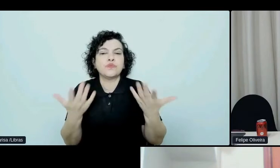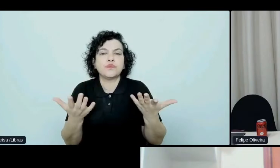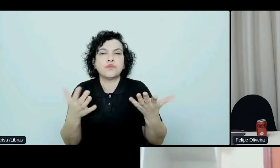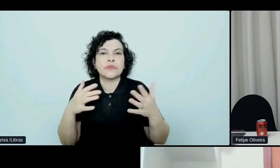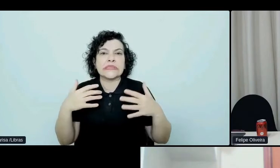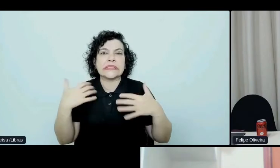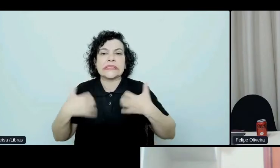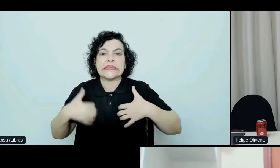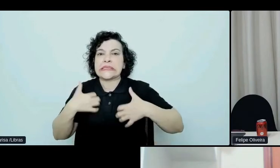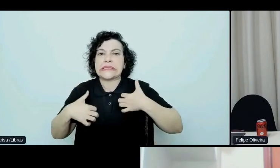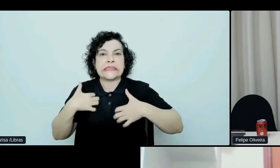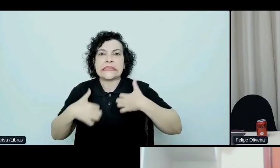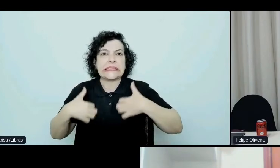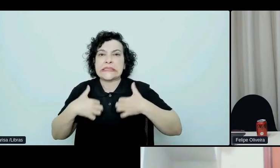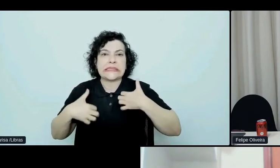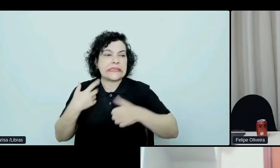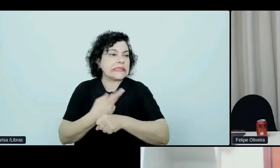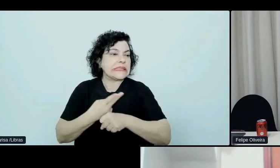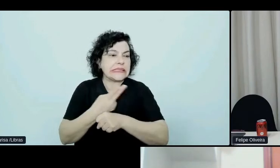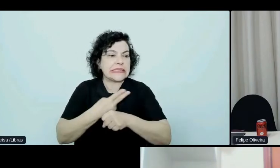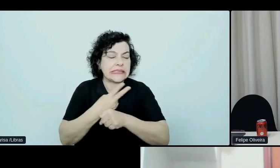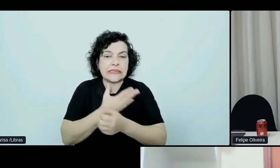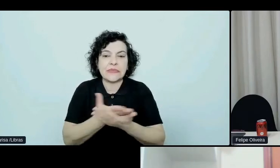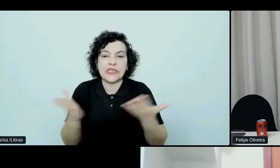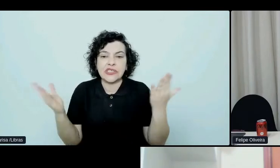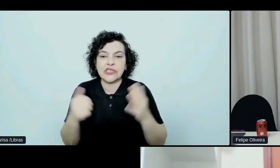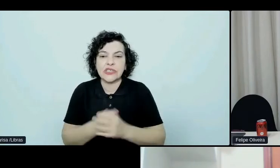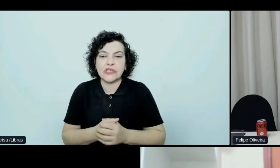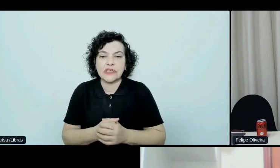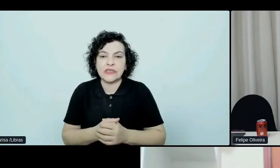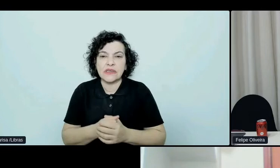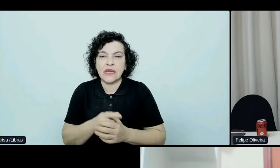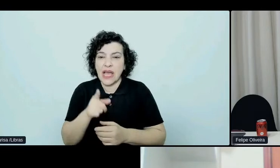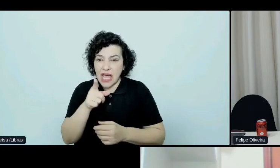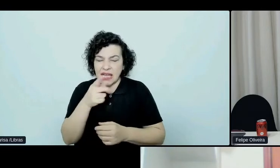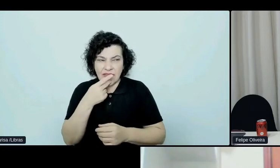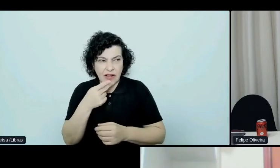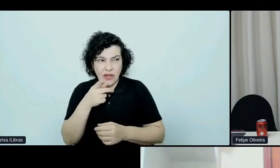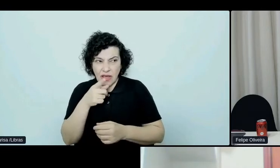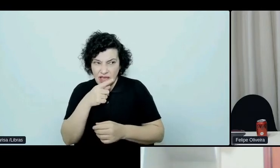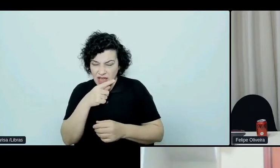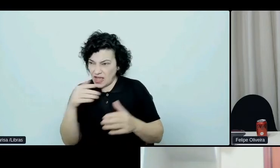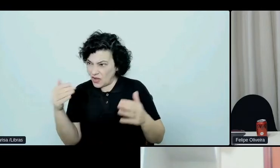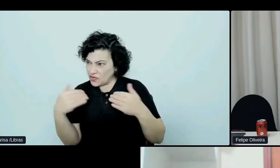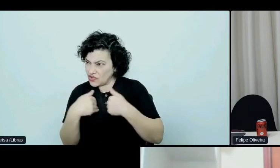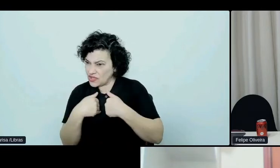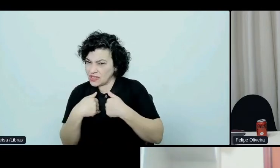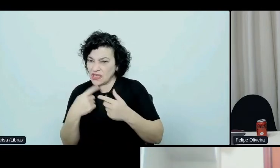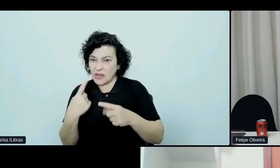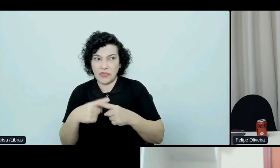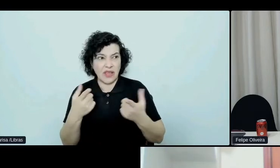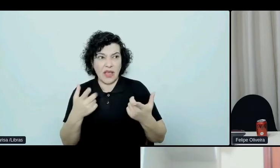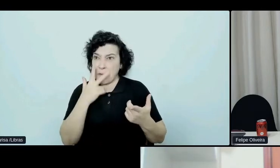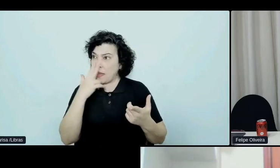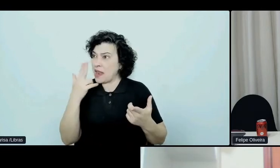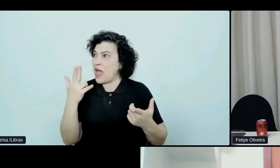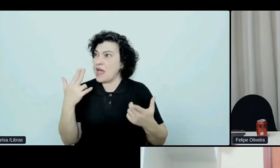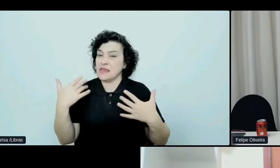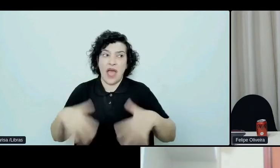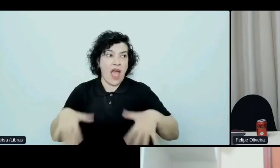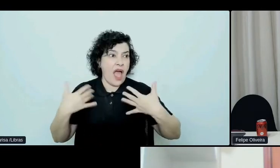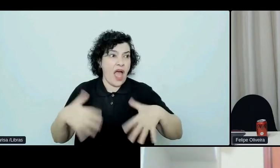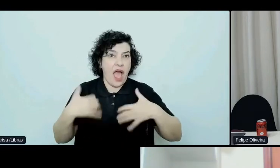episódio. Eu coloquei aleatoriamente, ele não sabia o que era, ele viu uma frase, era ele procurando o checkbook. Ele falou, tipo, cadê o